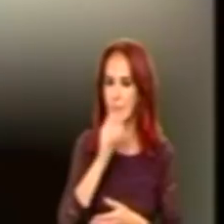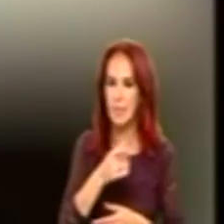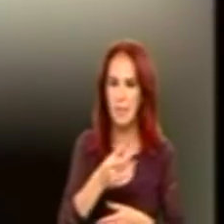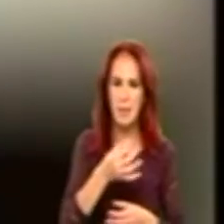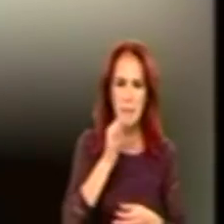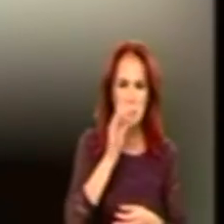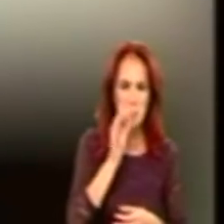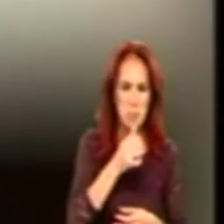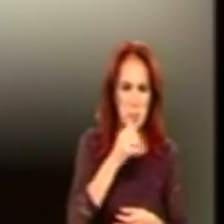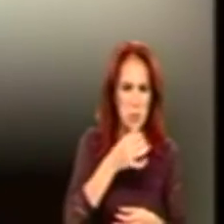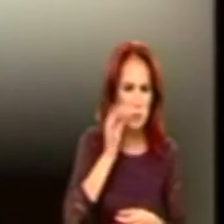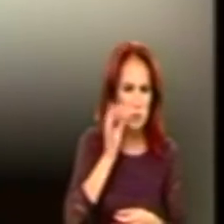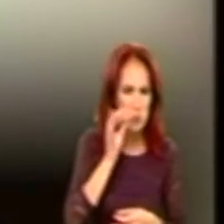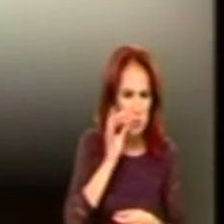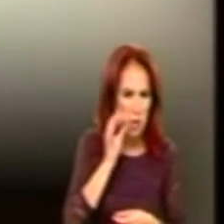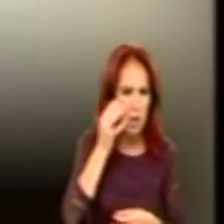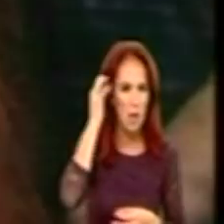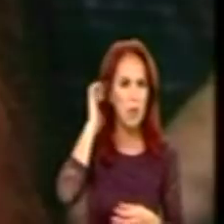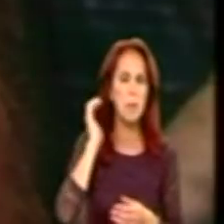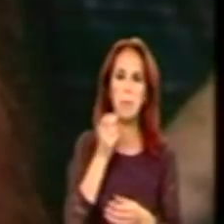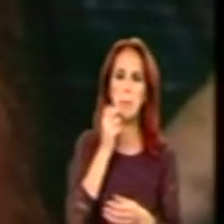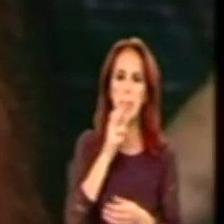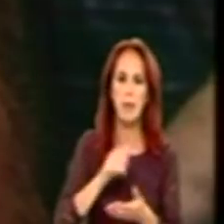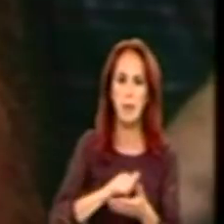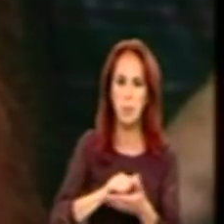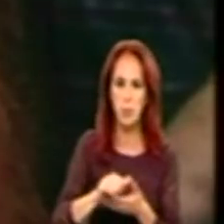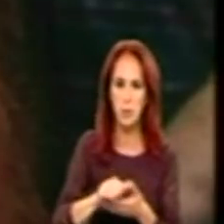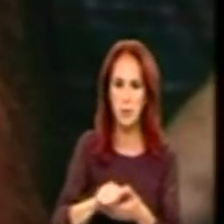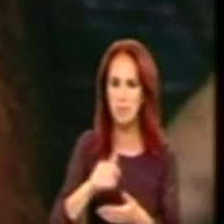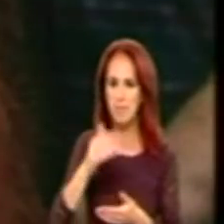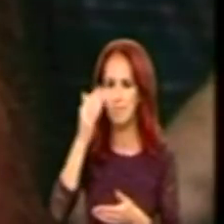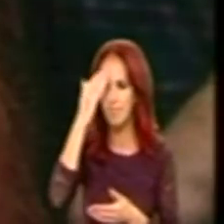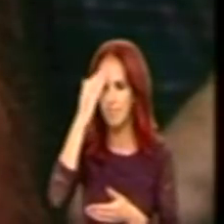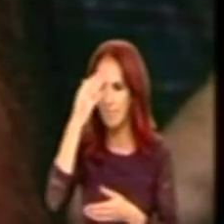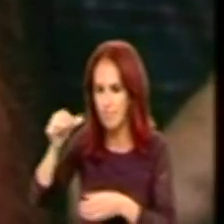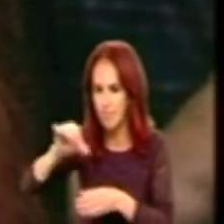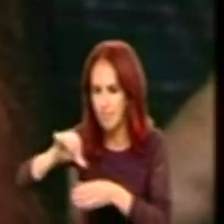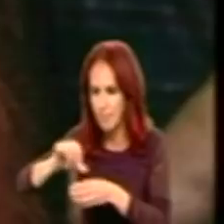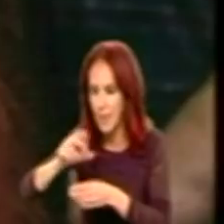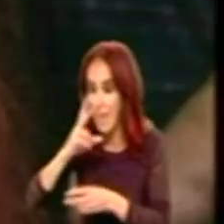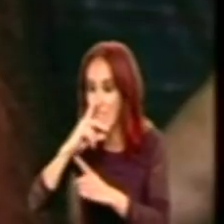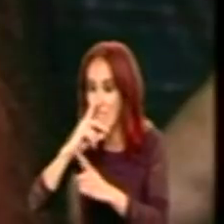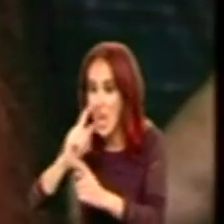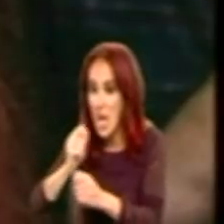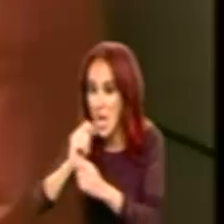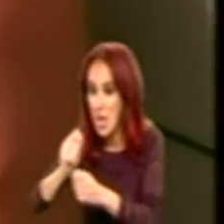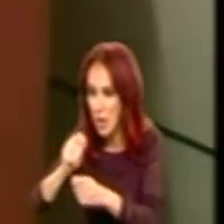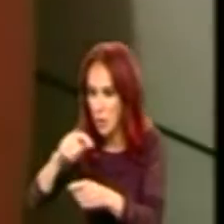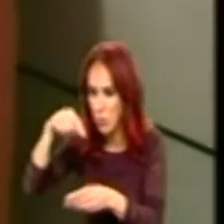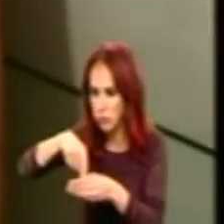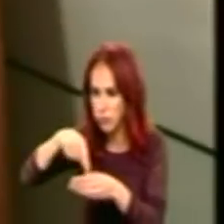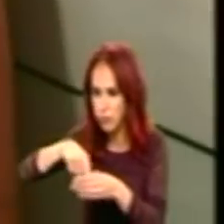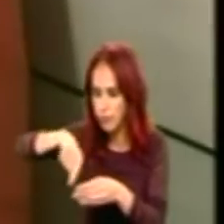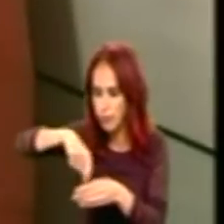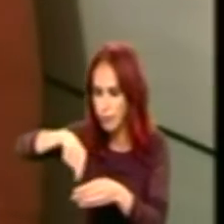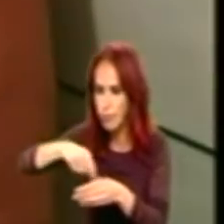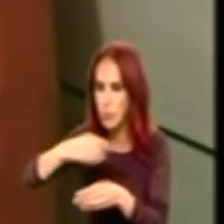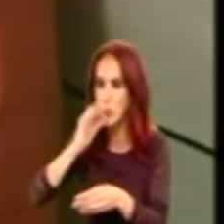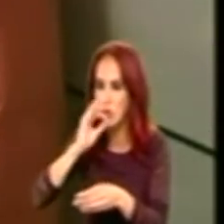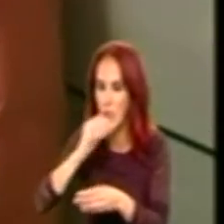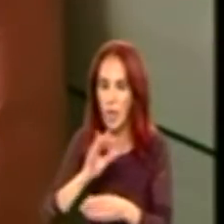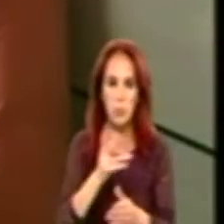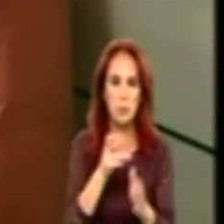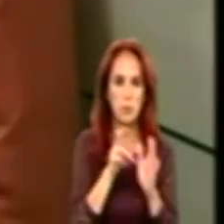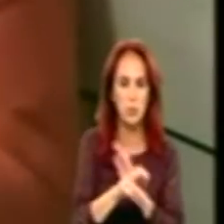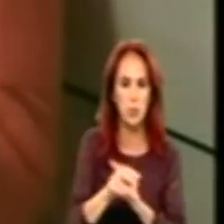explicam, também tivemos o recurso a envenenamento para acabarem com a vida de alguns dos nossos reis. Nunca provado isso, nunca